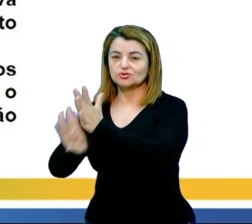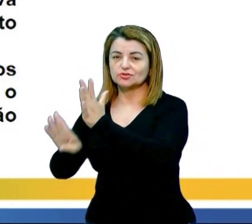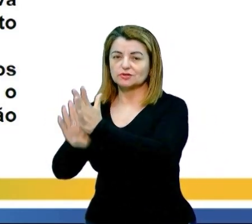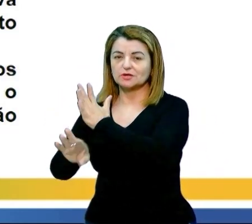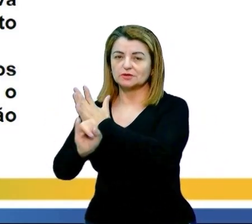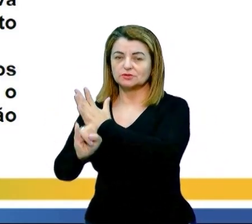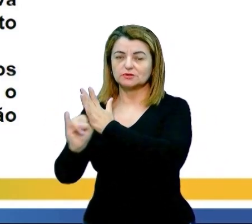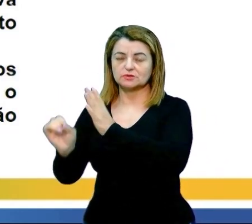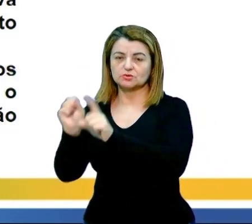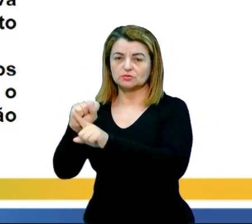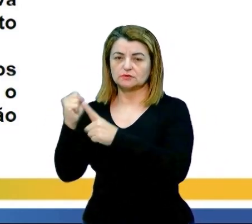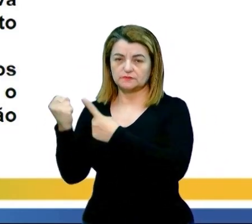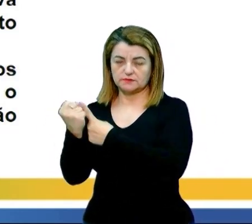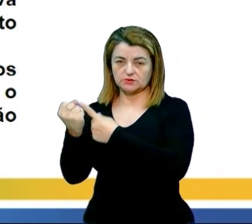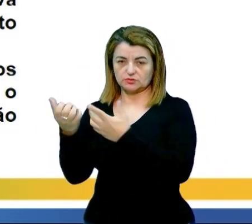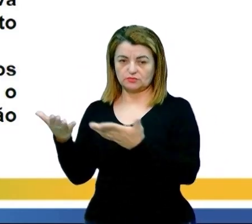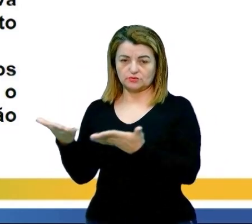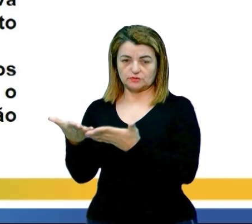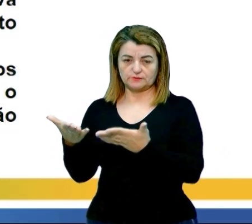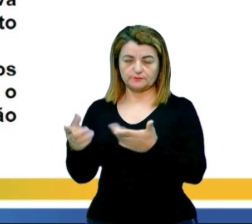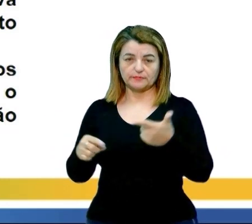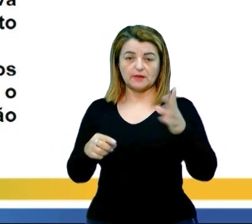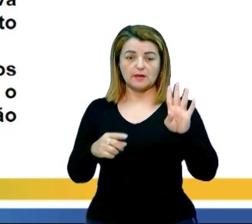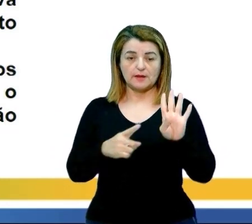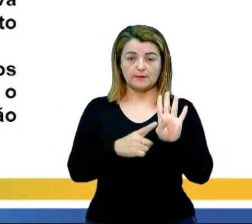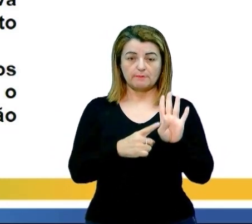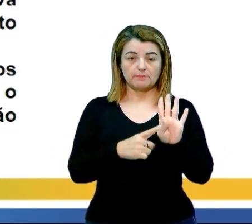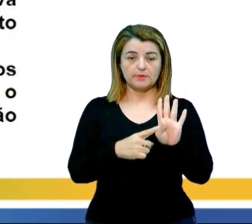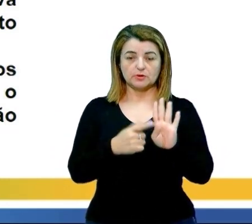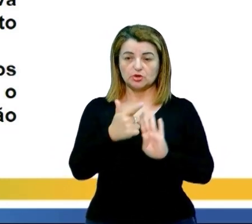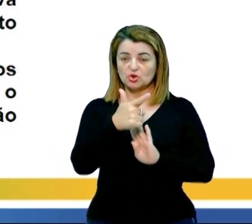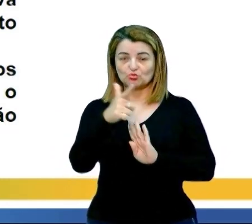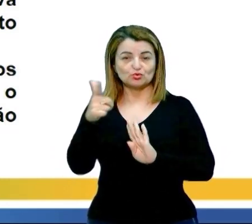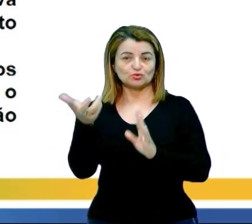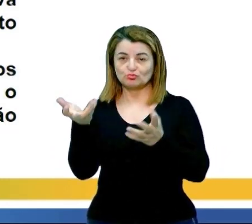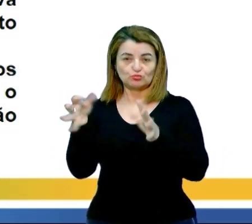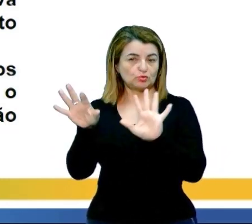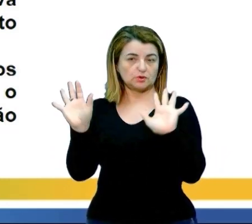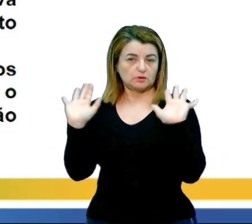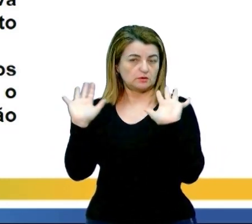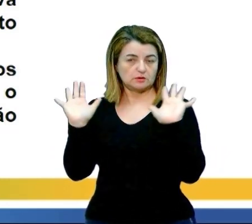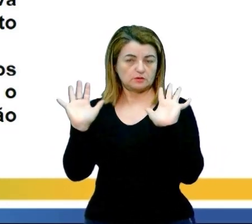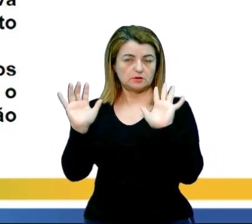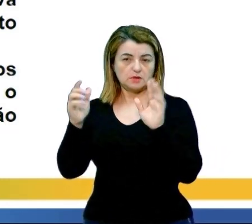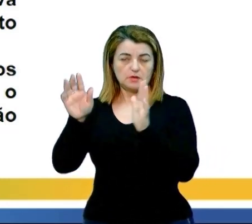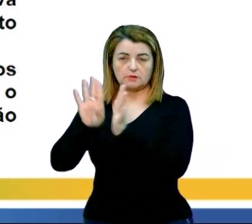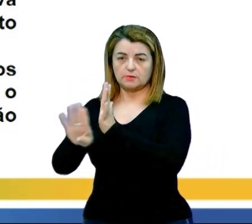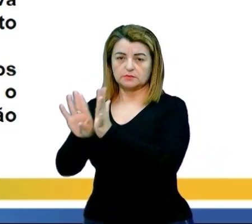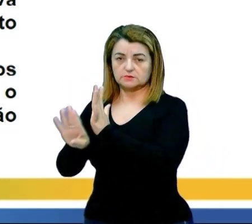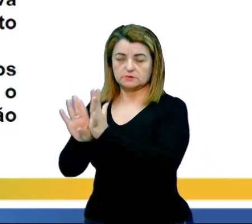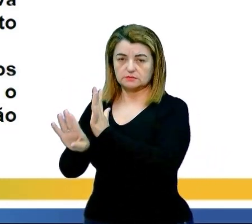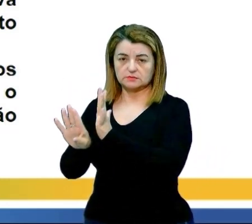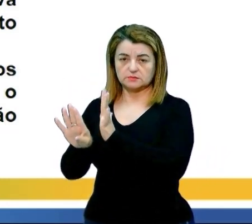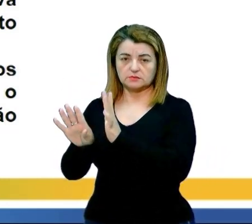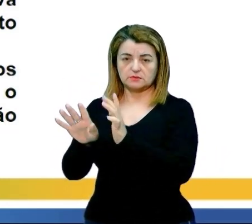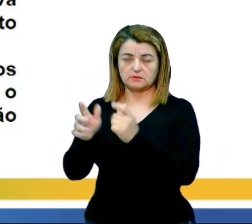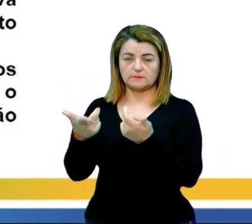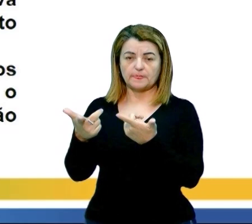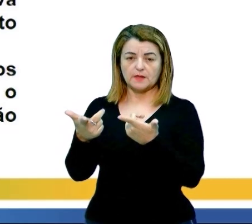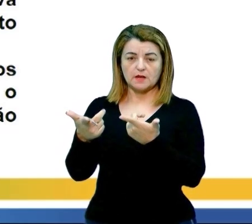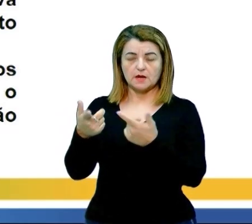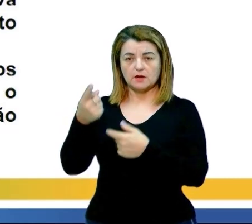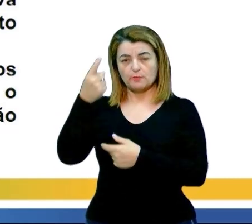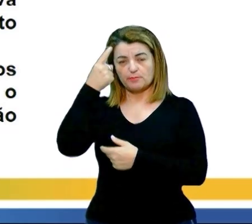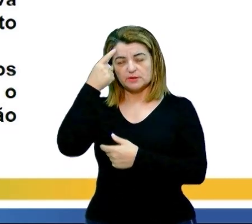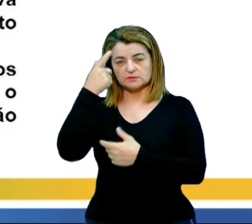sociais vigentes. Nenhum dos dois está pensando em eliminar instituições e o pessimismo aí não é a